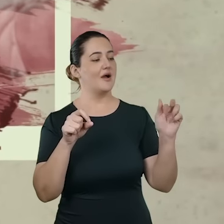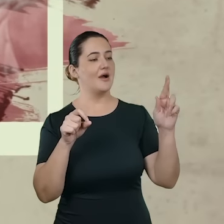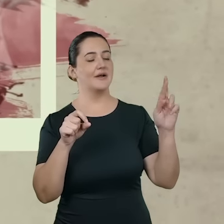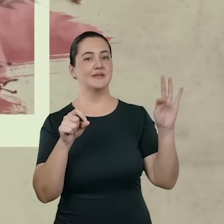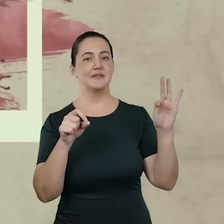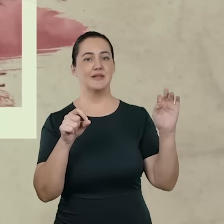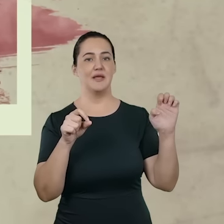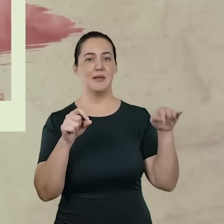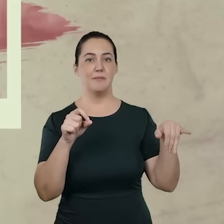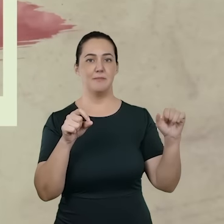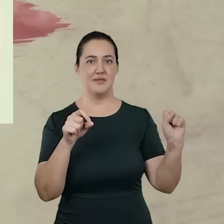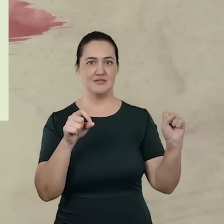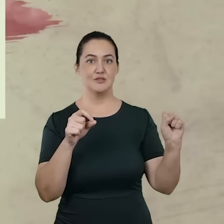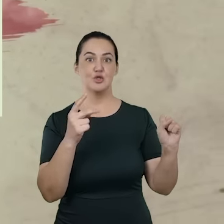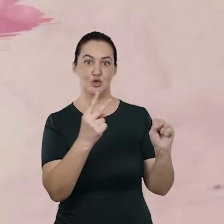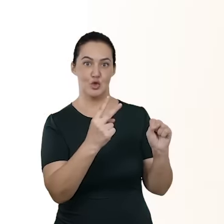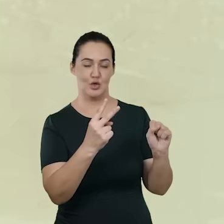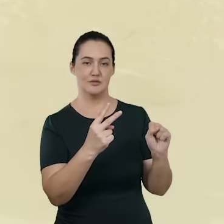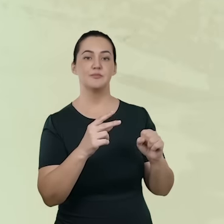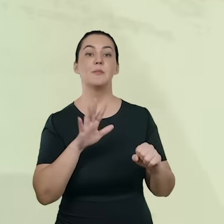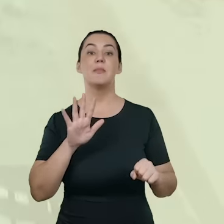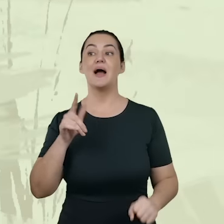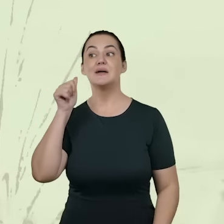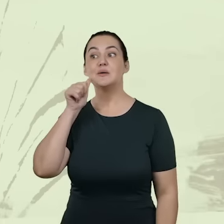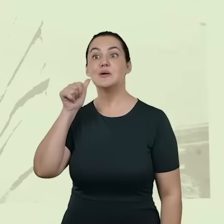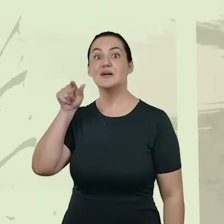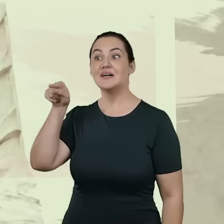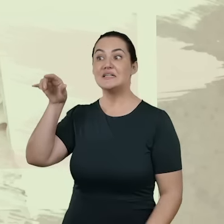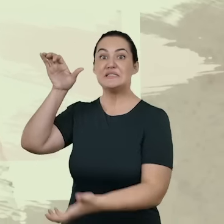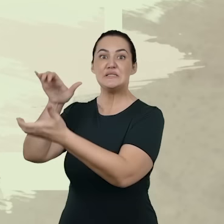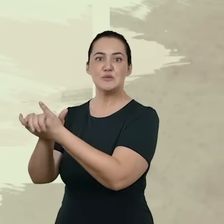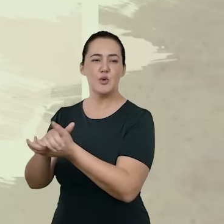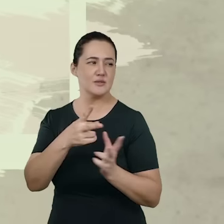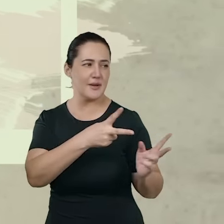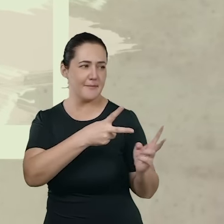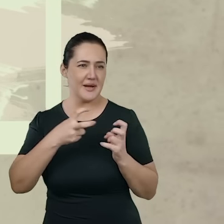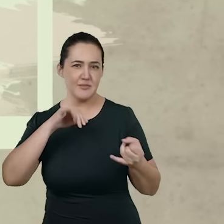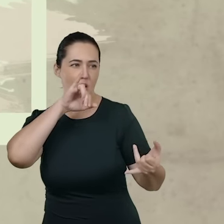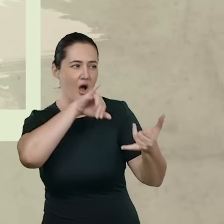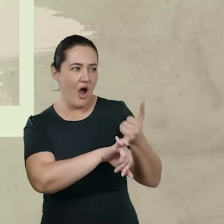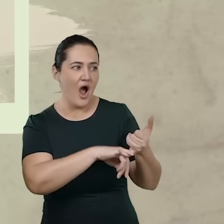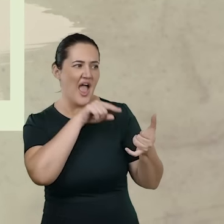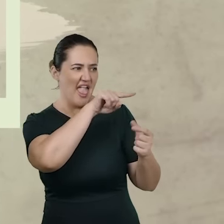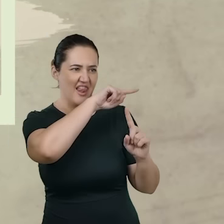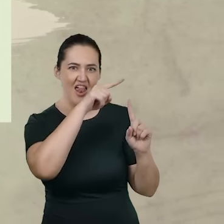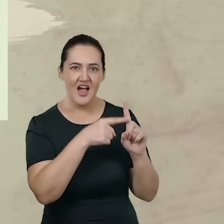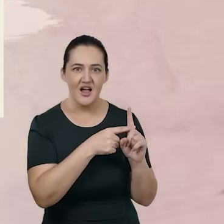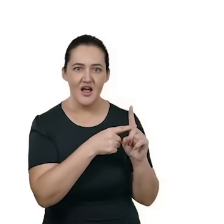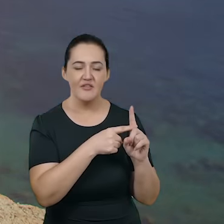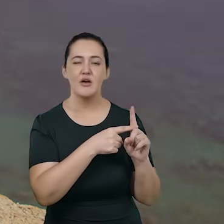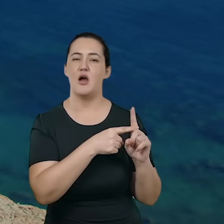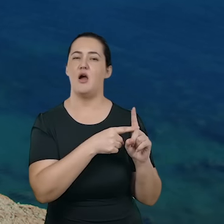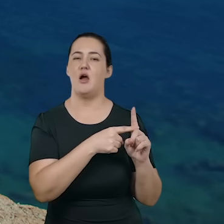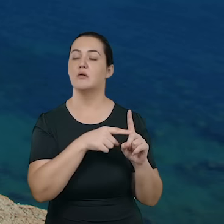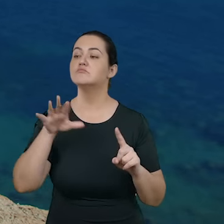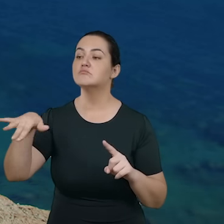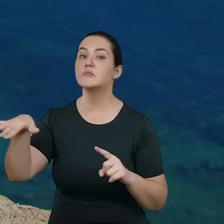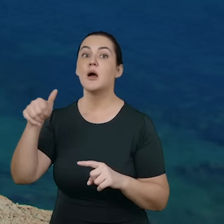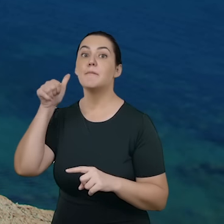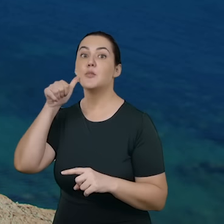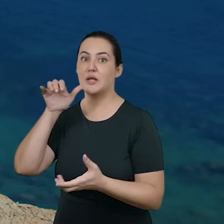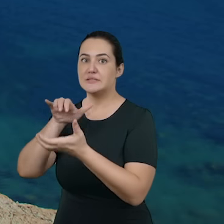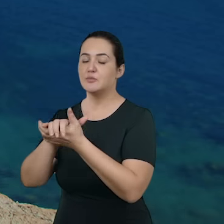Ártemis. Agora, Hera, a esposa de Zeus, ao perceber que uma mulher estava grávida de Zeus, ela mandou que